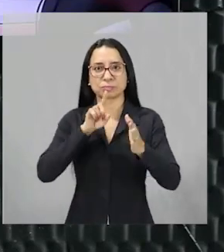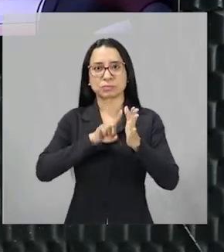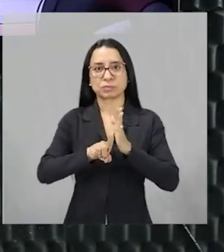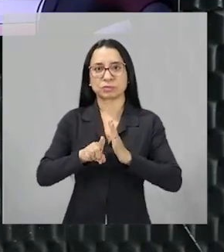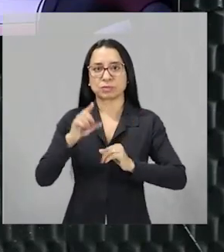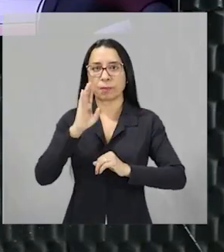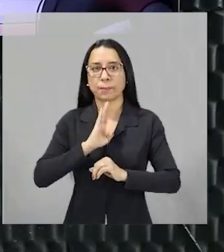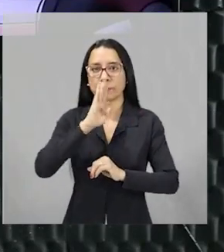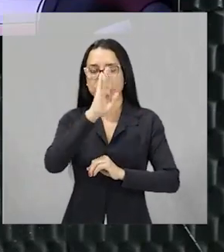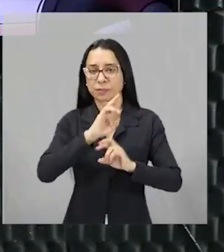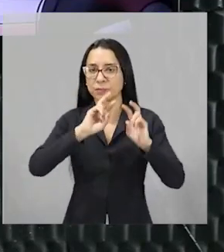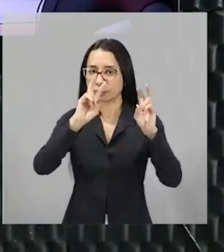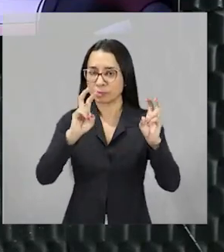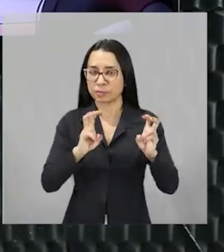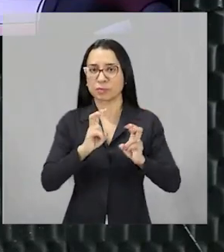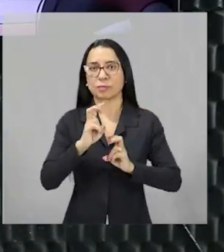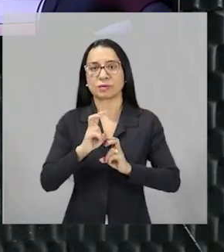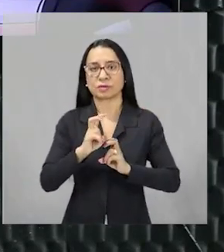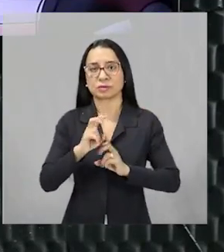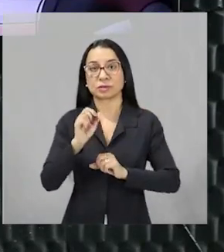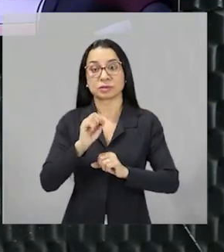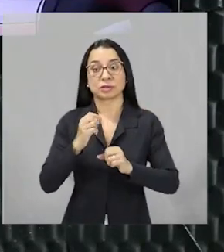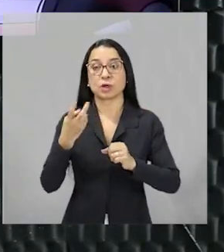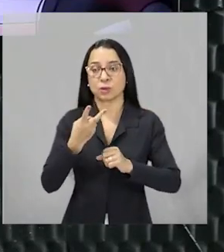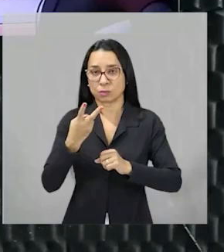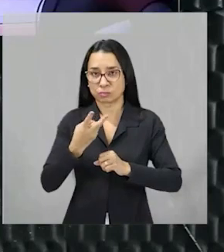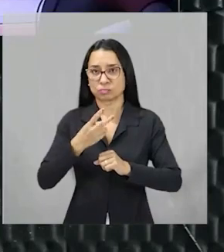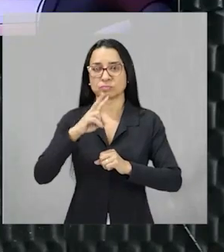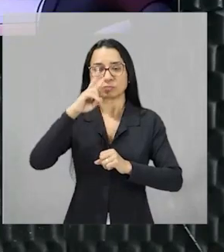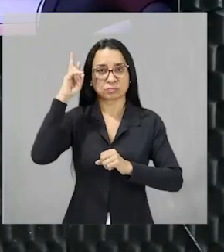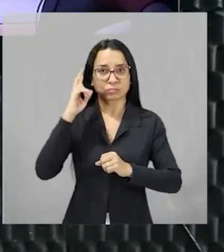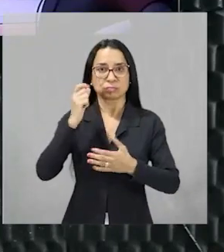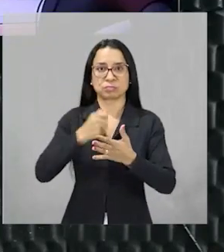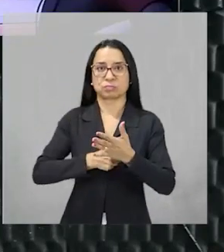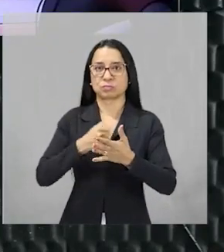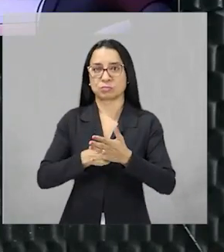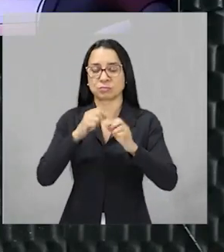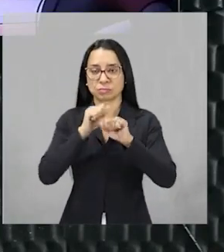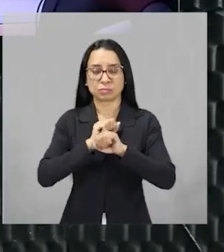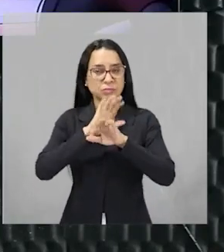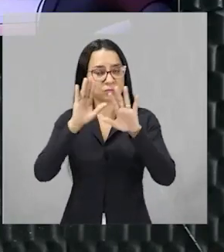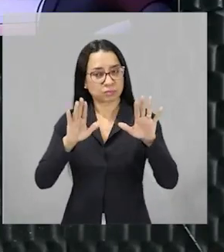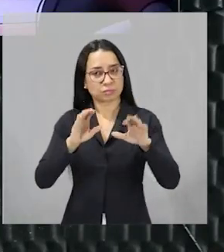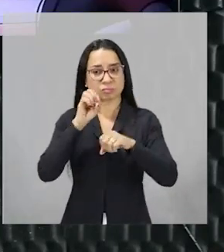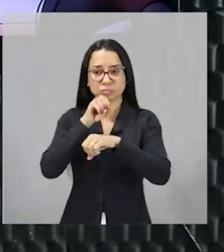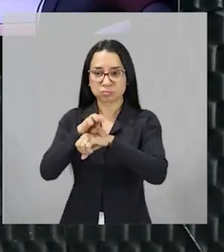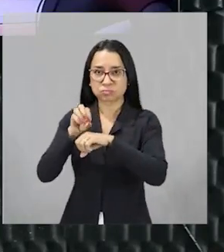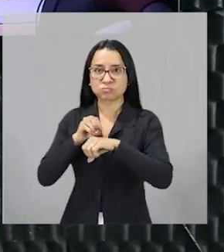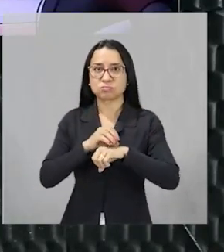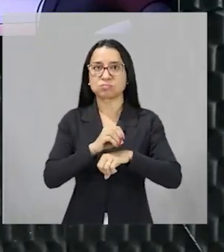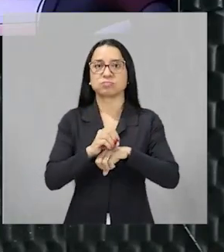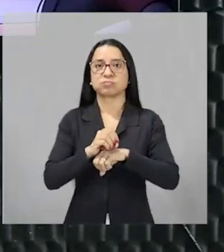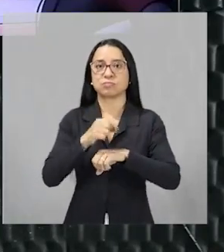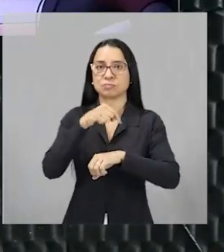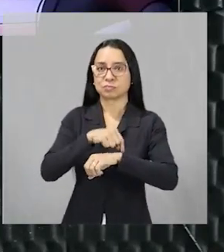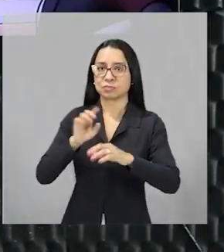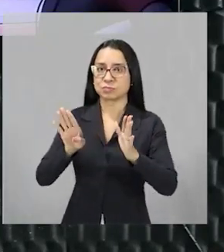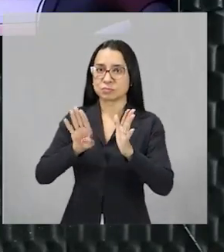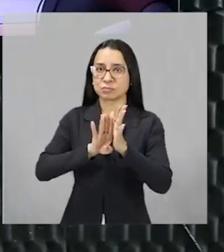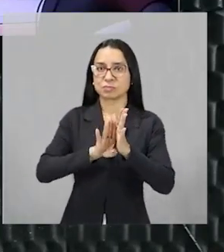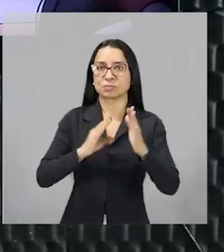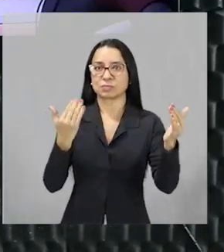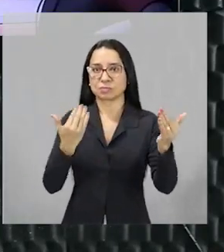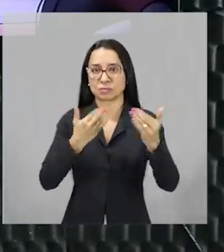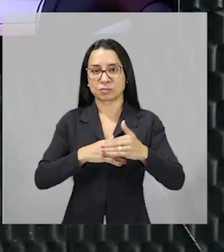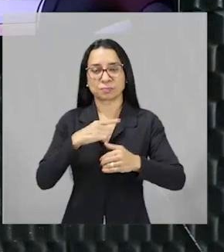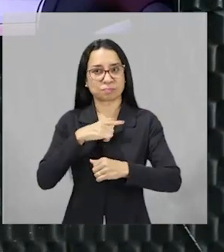principais temáticas que ambas as bancas cobram, tá certo? E, claro, passando muita dica para ti, para na hora que tu chegar na tua prova,